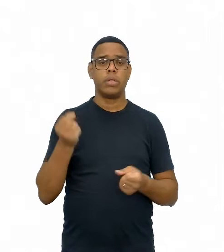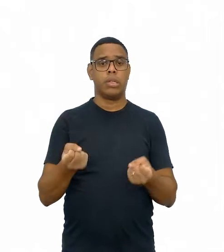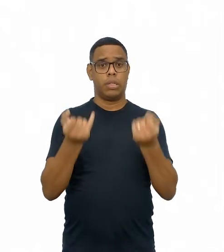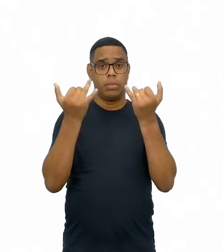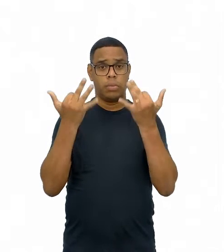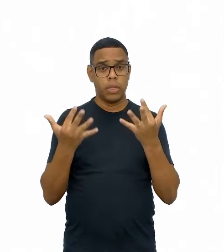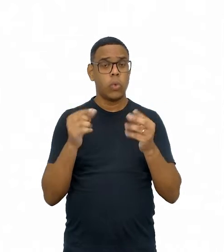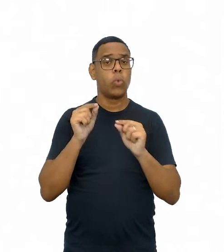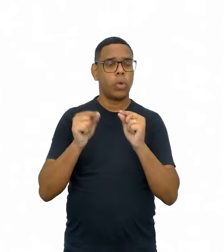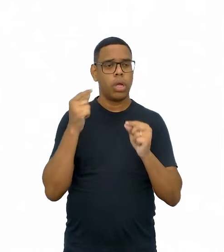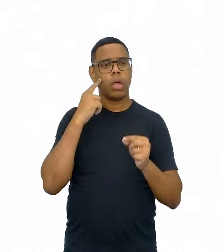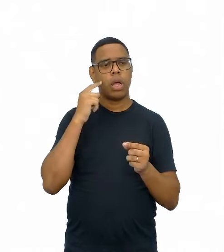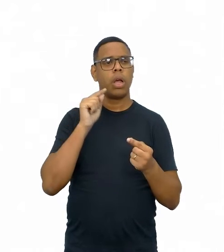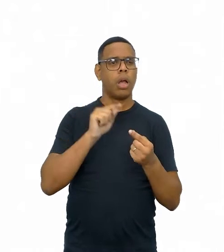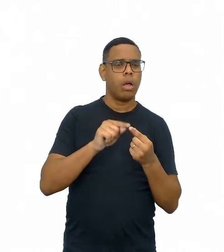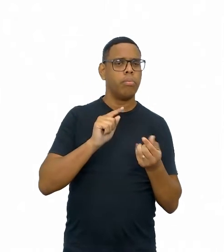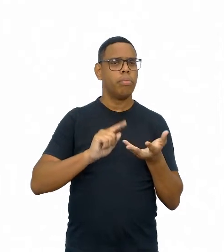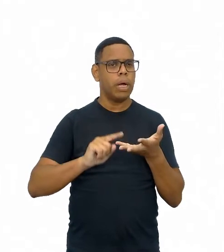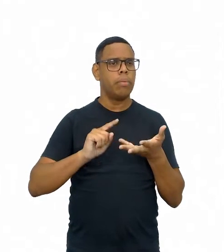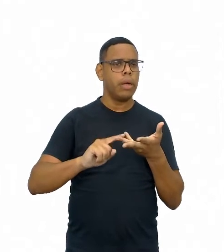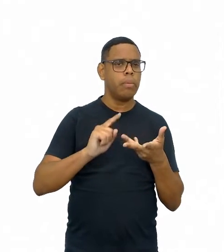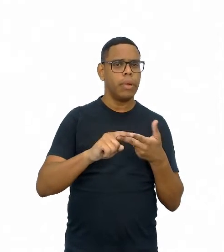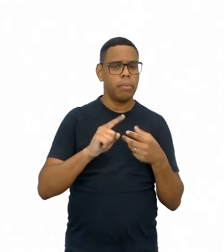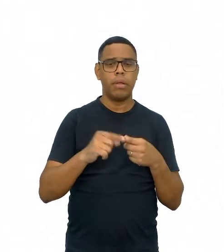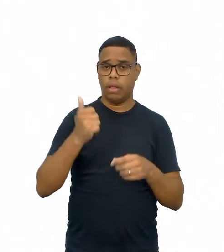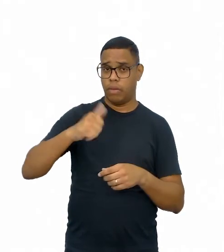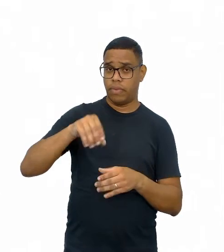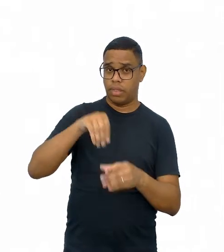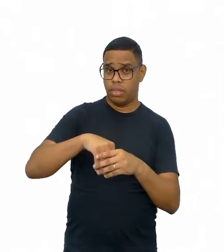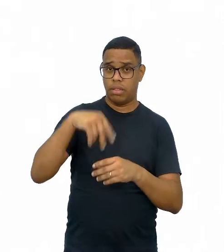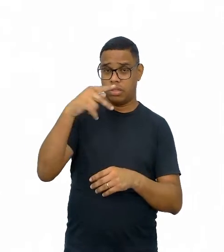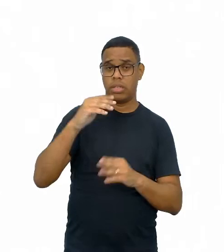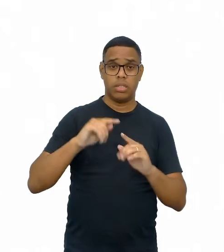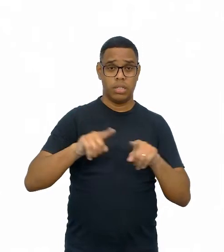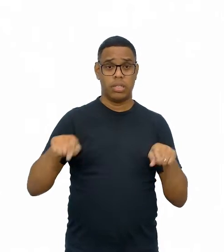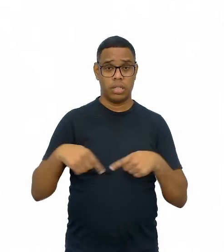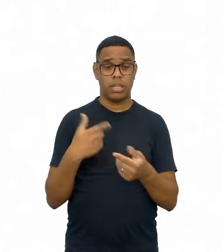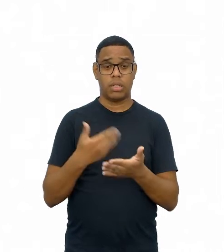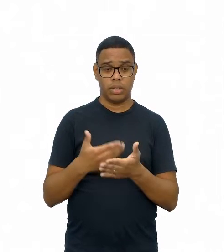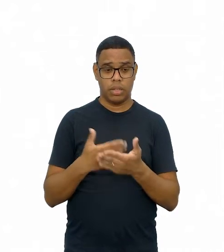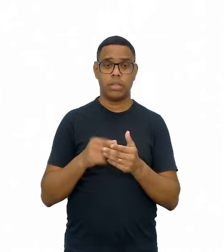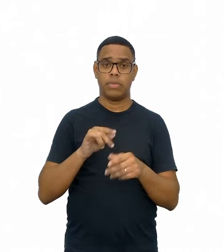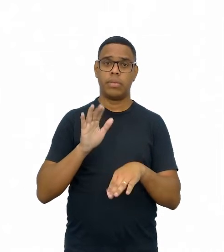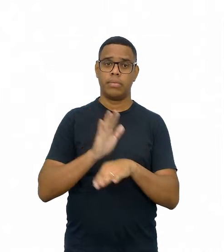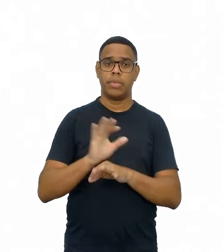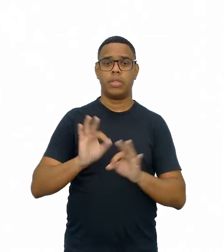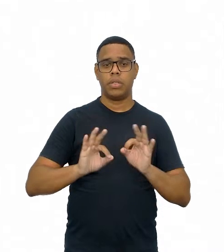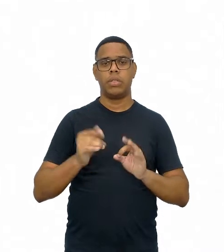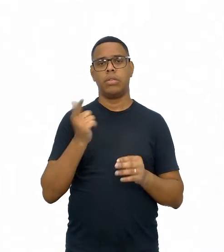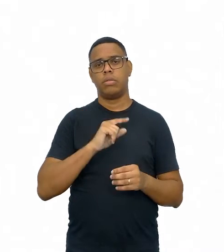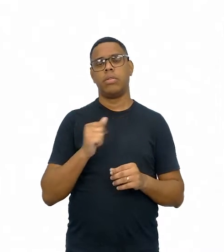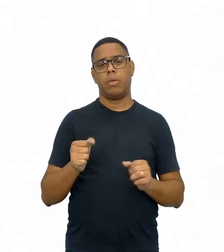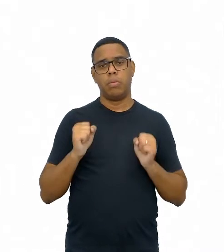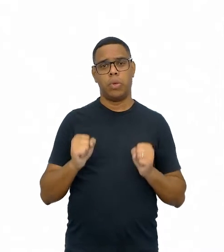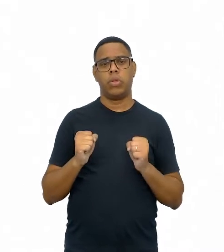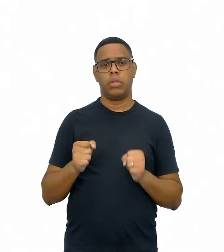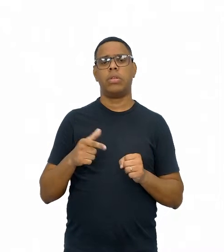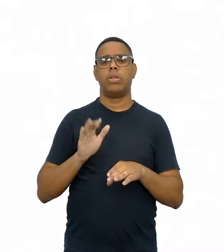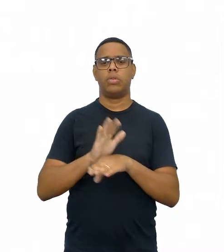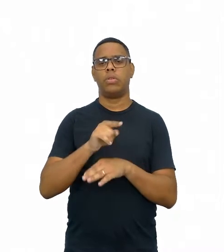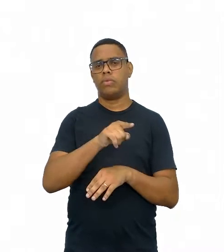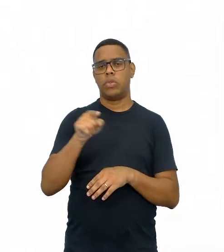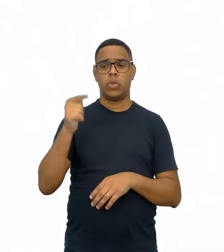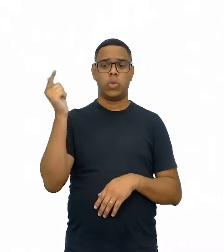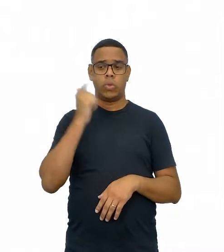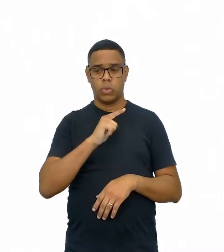que, associadas, inclusive, às avaliações internas que você tem dentro de sala, vai constituir essa ferramenta poderosa, então, para